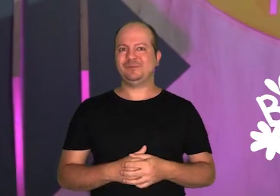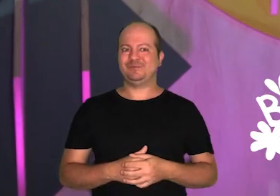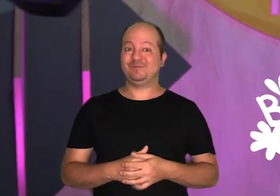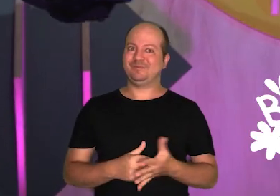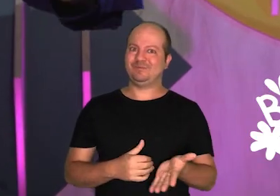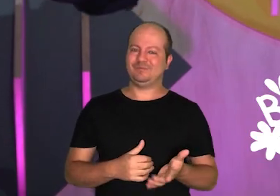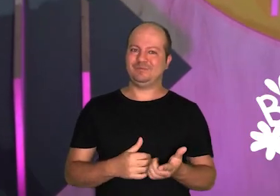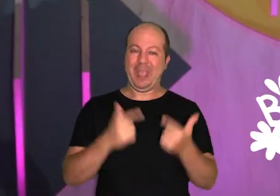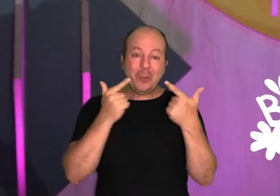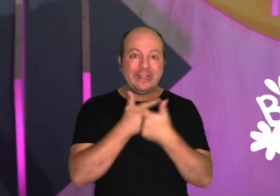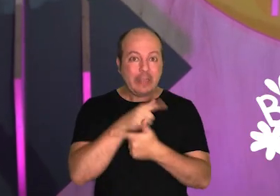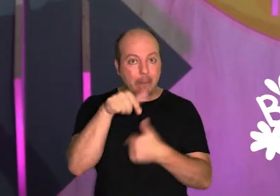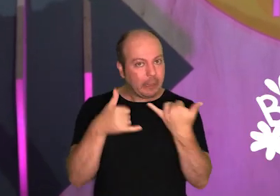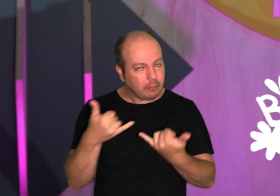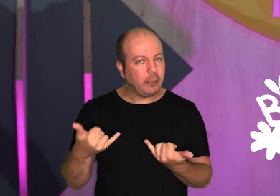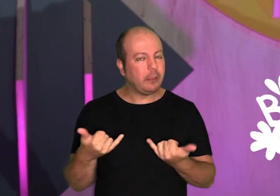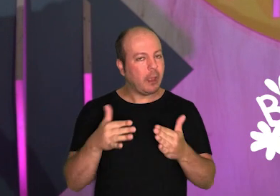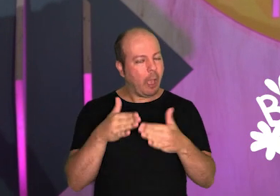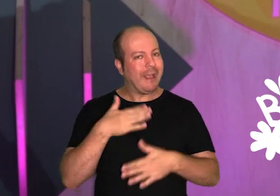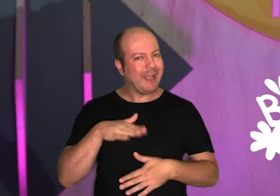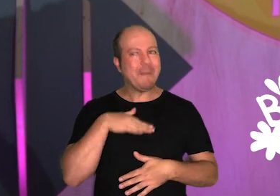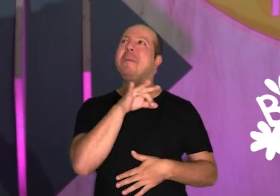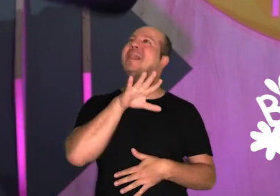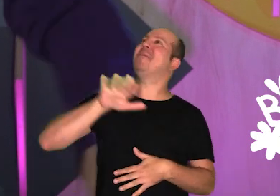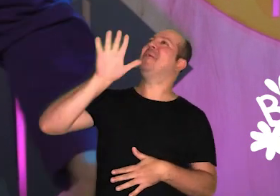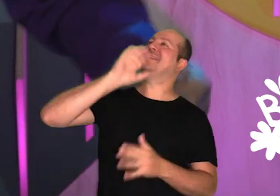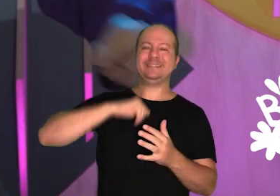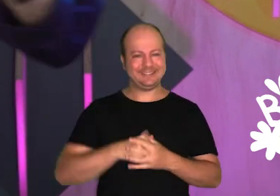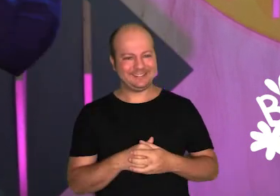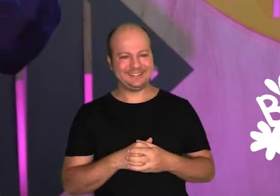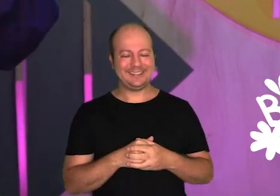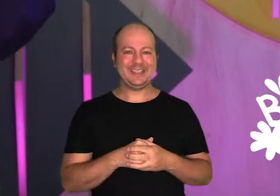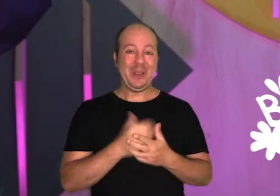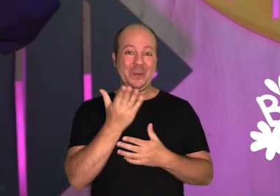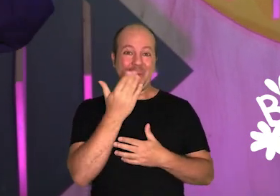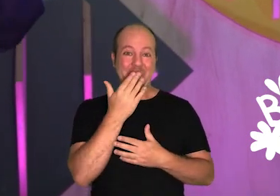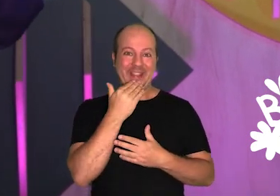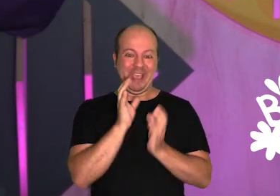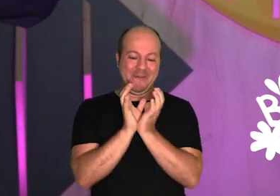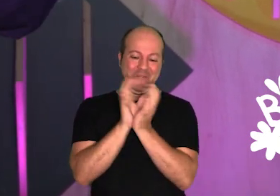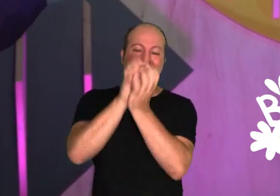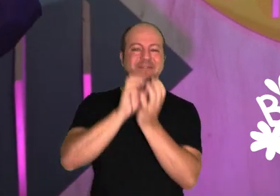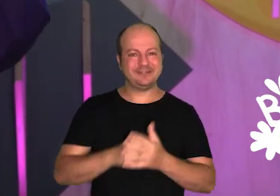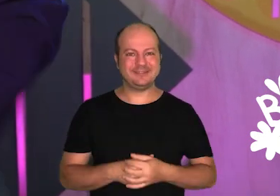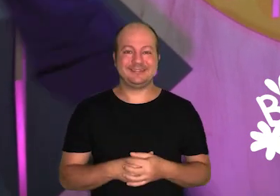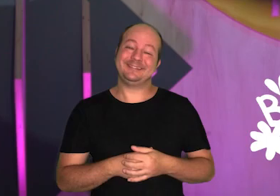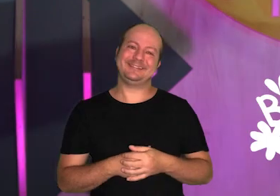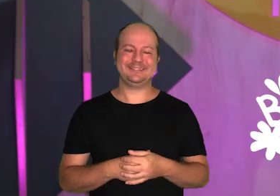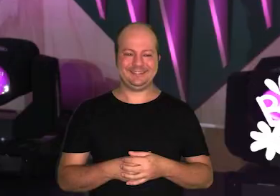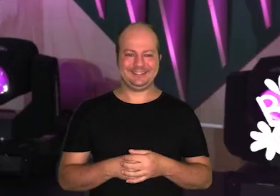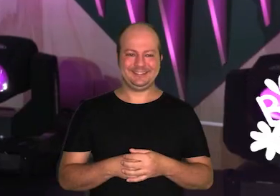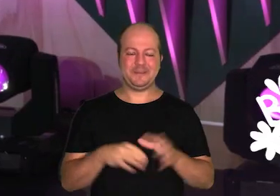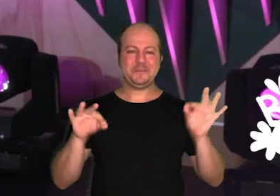É a oficina do riso, tá? É a brincadeira, tá? A borboleta foi. Virou comidinha da flor. Faz